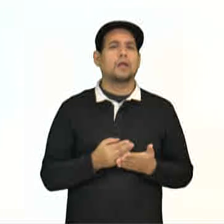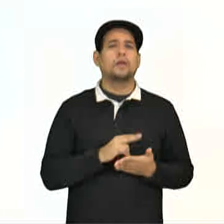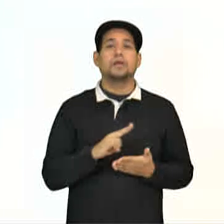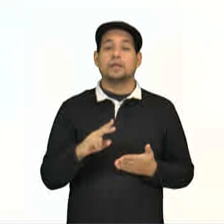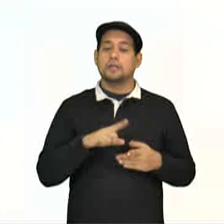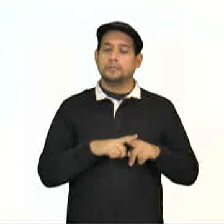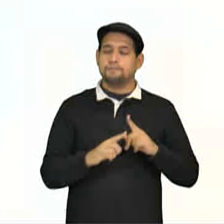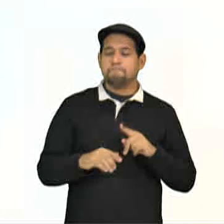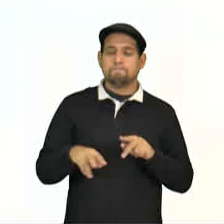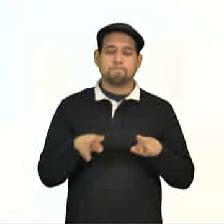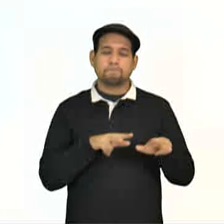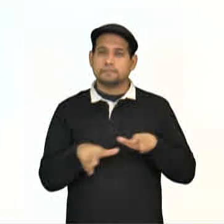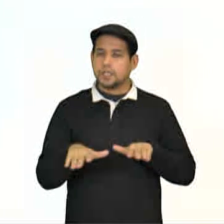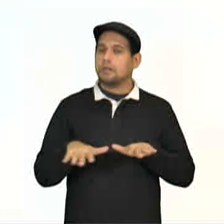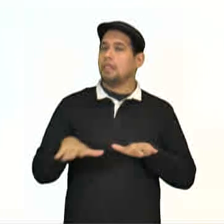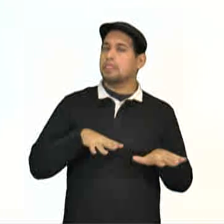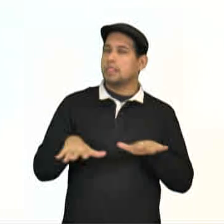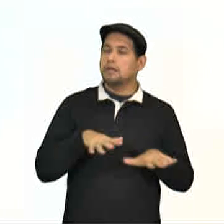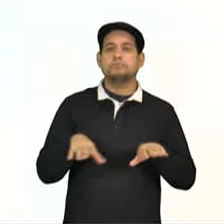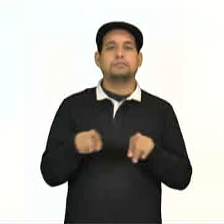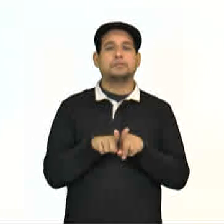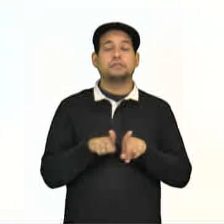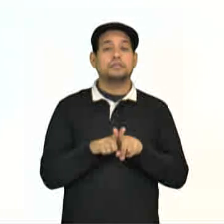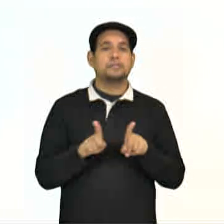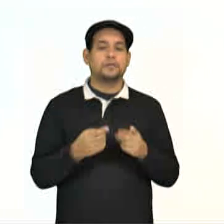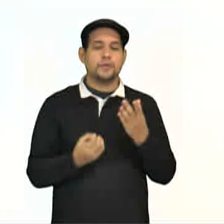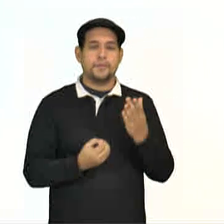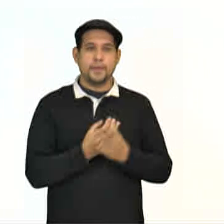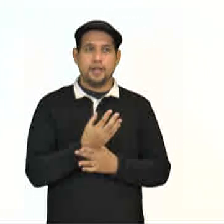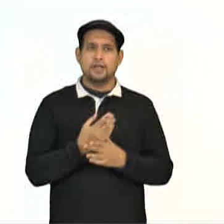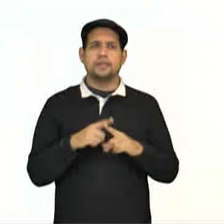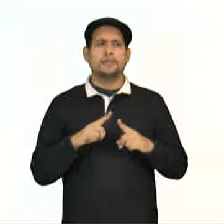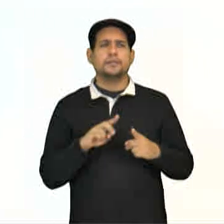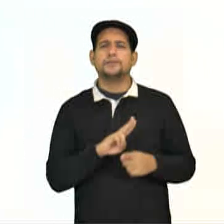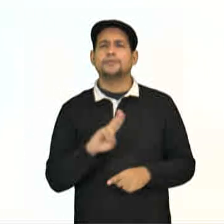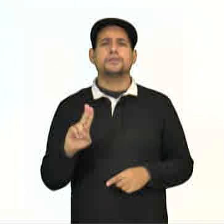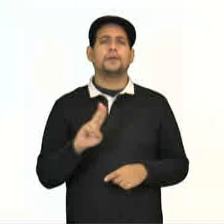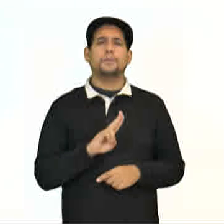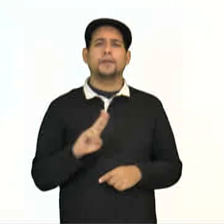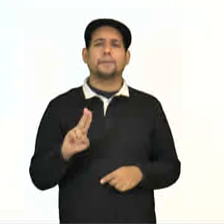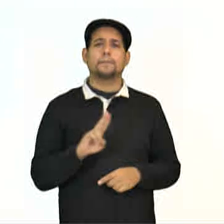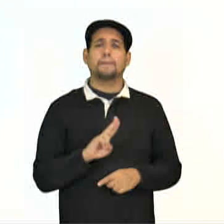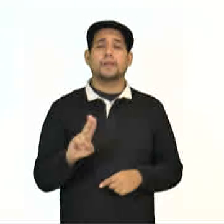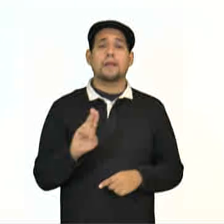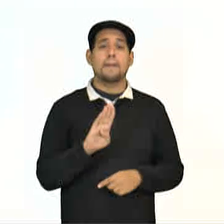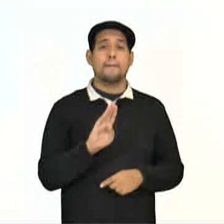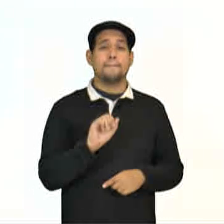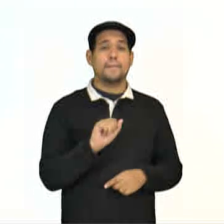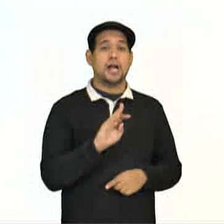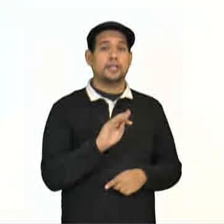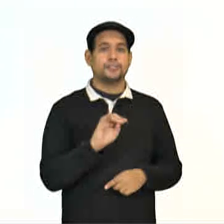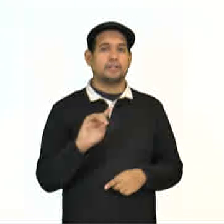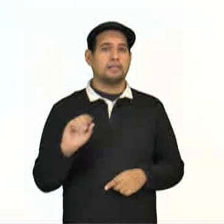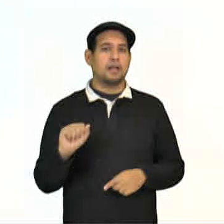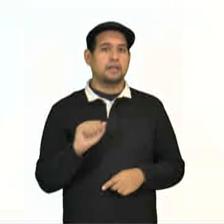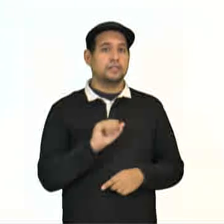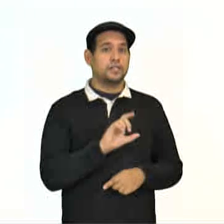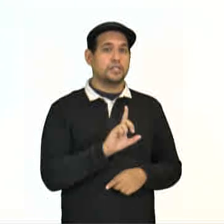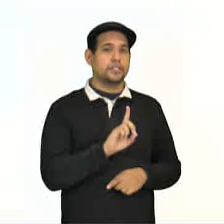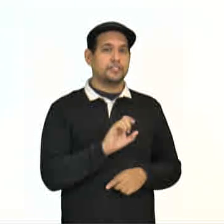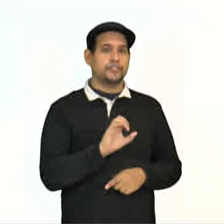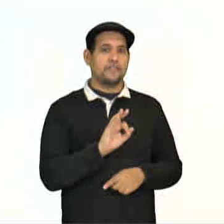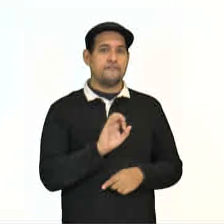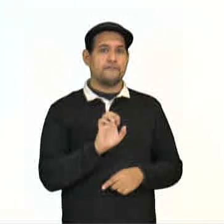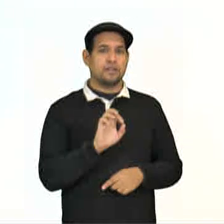e acompanhamento rítmico dele surgido, que ficou conhecido como batida diferente. Garota